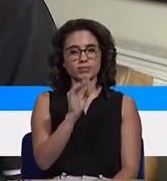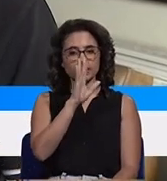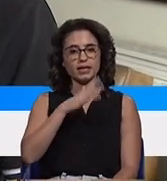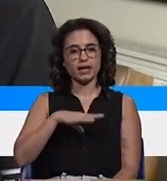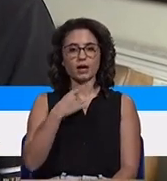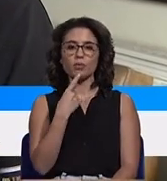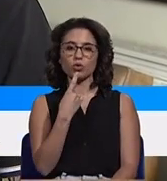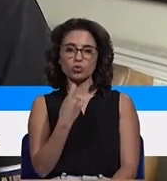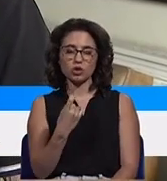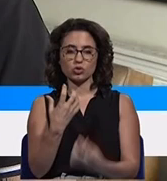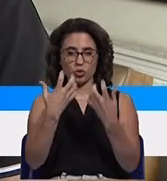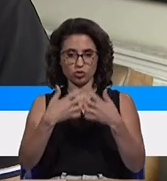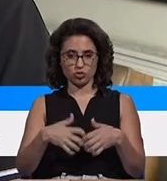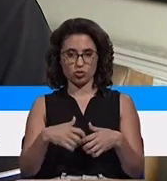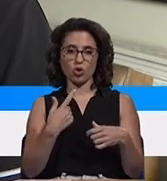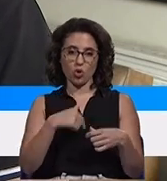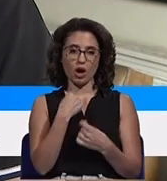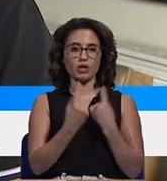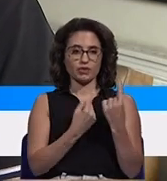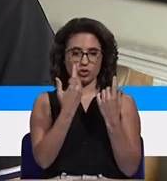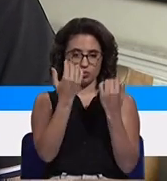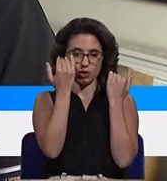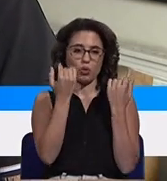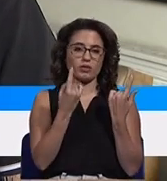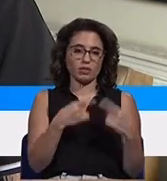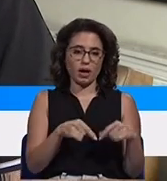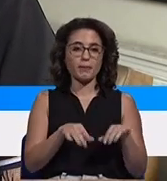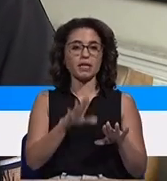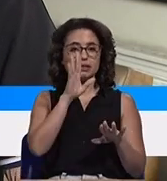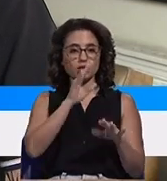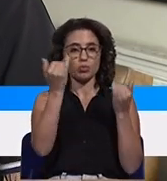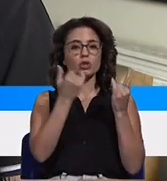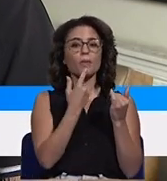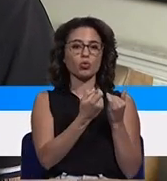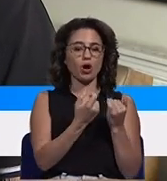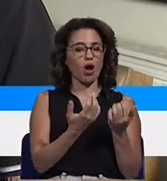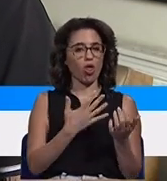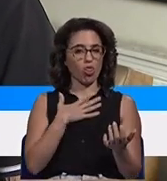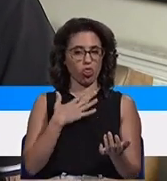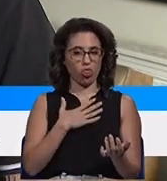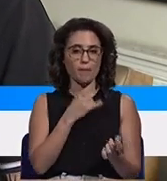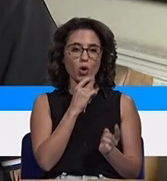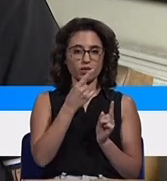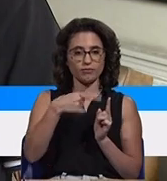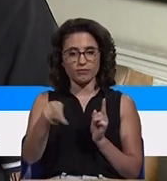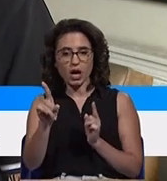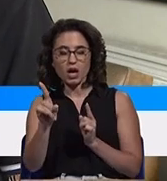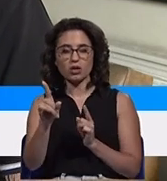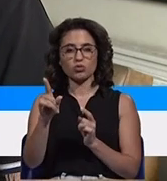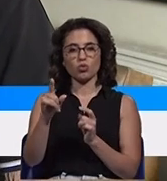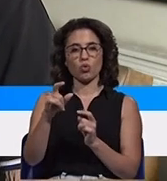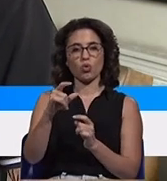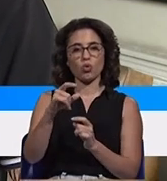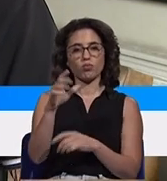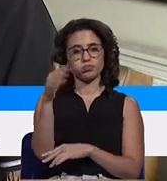ao sindicato, nós por vezes temos informações, mas se não quiserem, eles que se dirijam aos consulados desses países para onde os